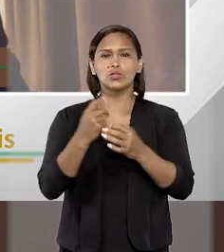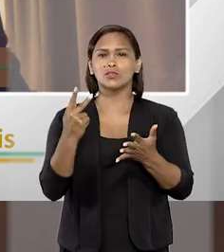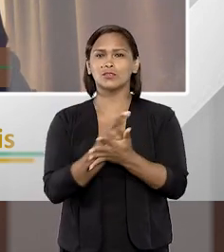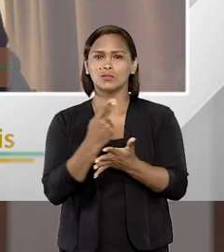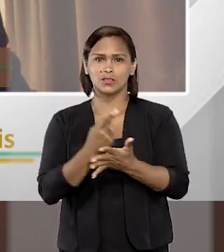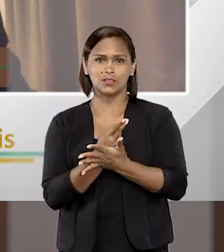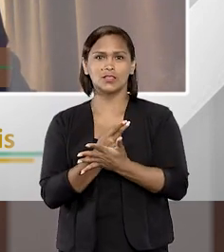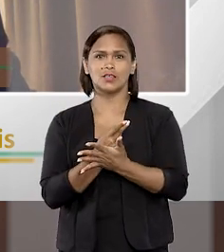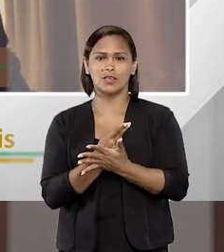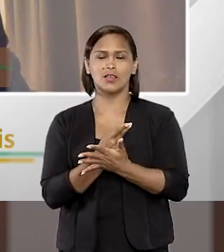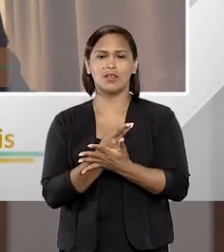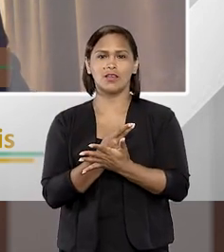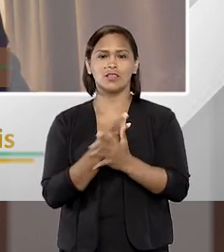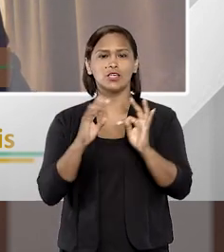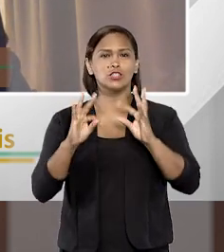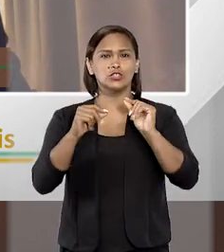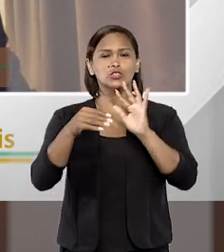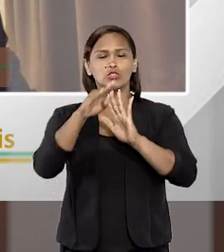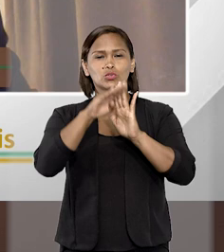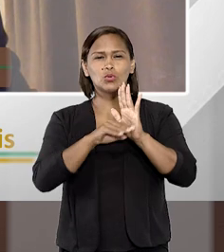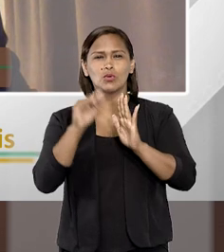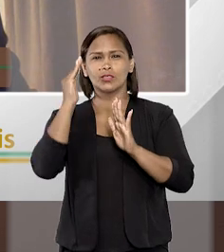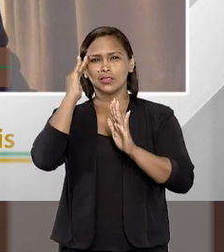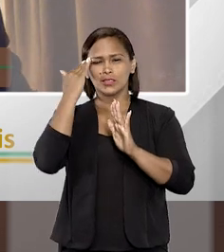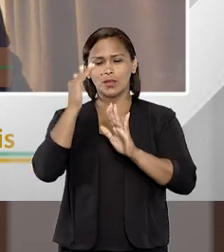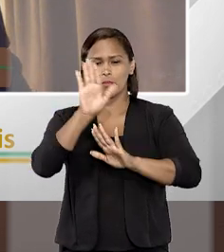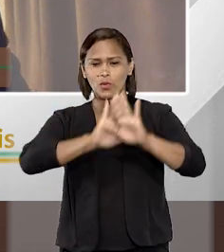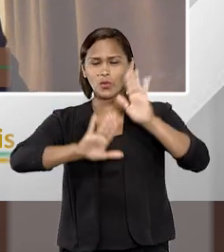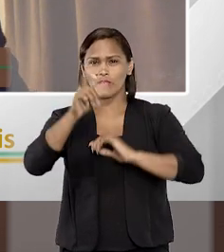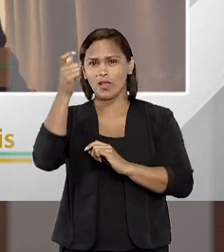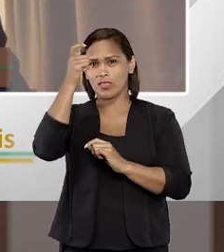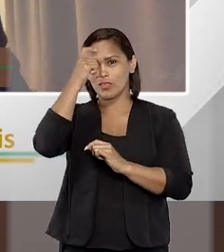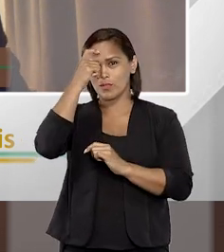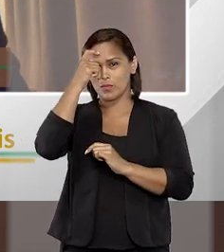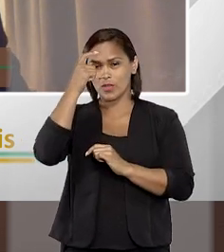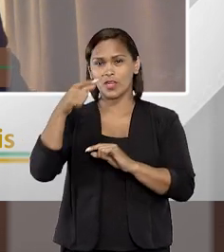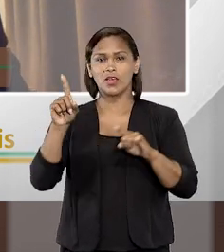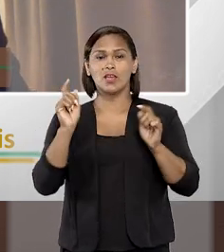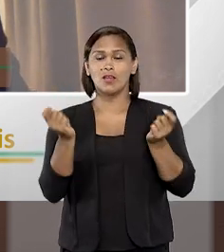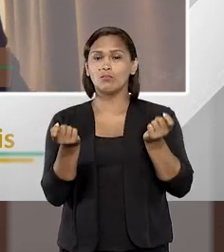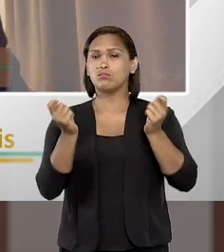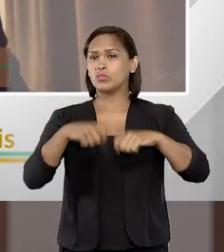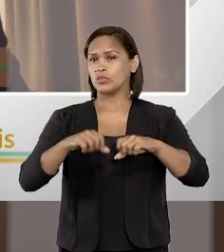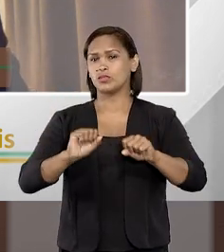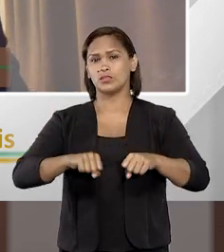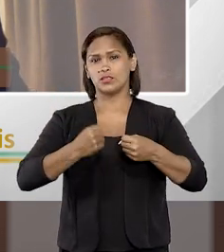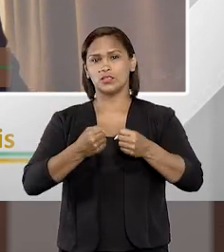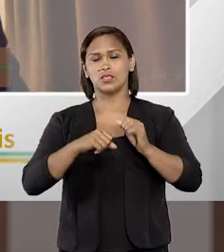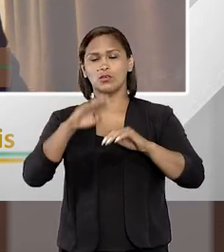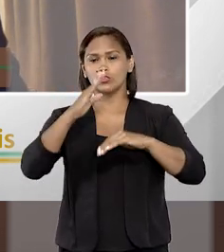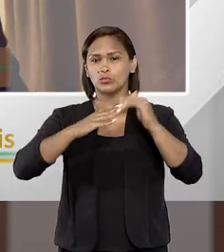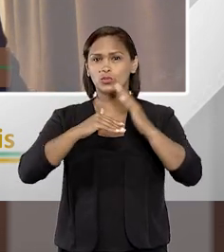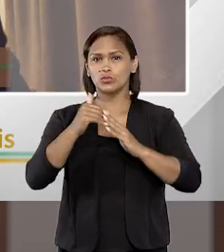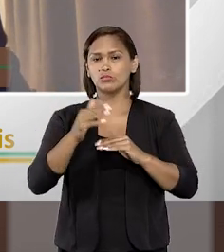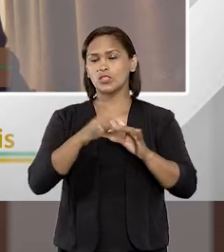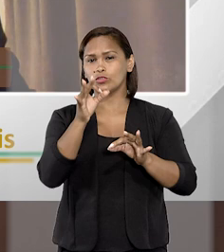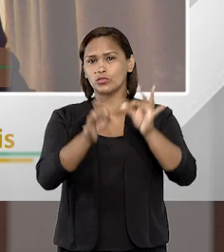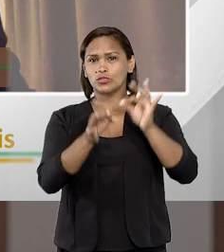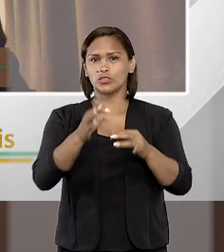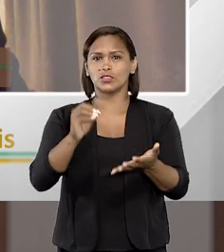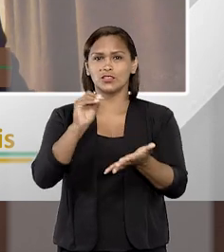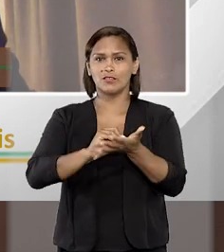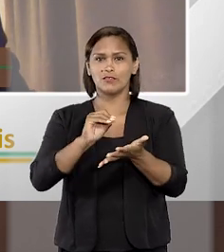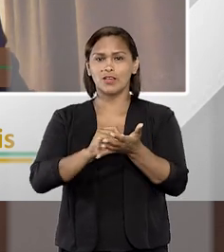advogada Diante Do que se sabe sobre a preservação da memória tem um potencial enorme de produzirem justiça